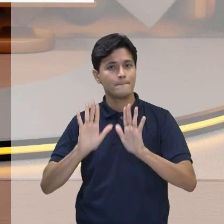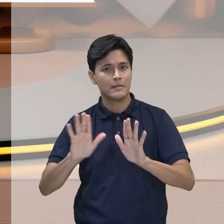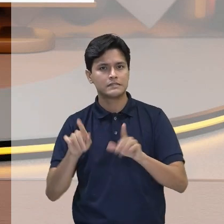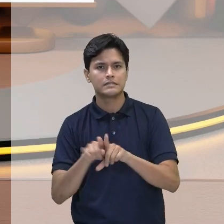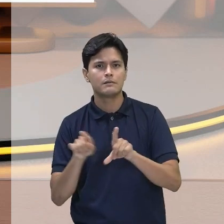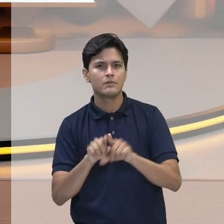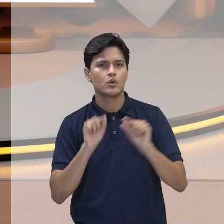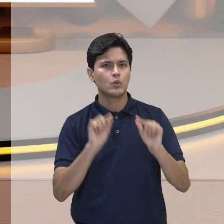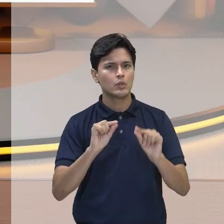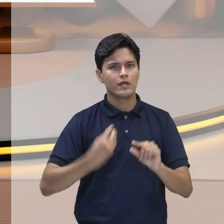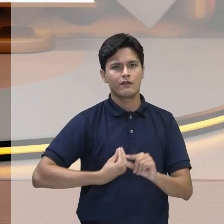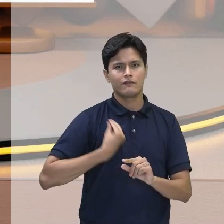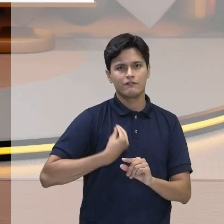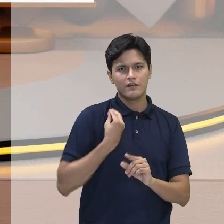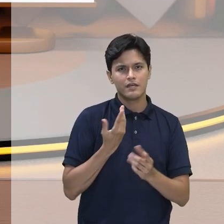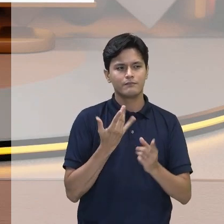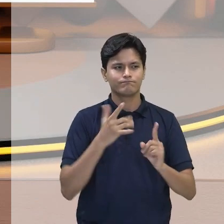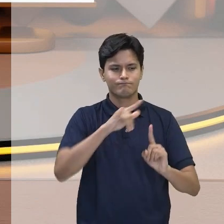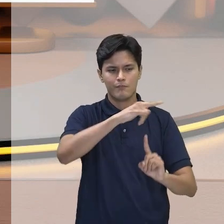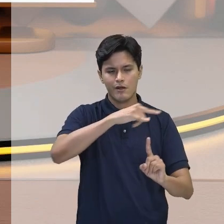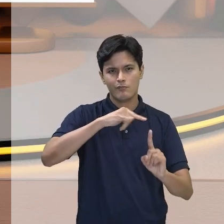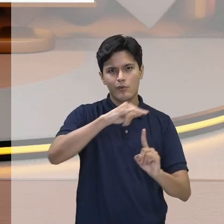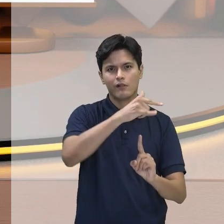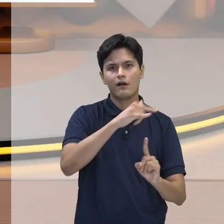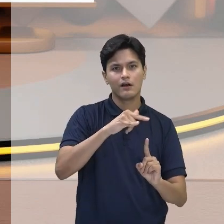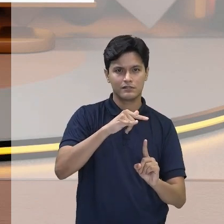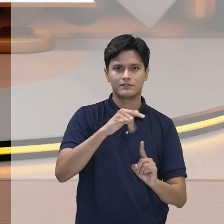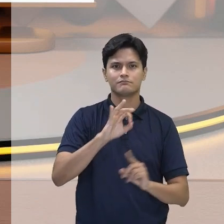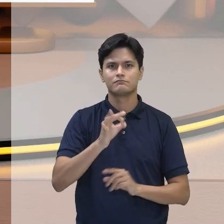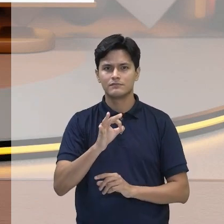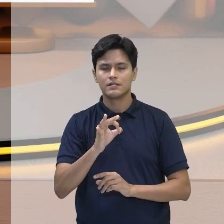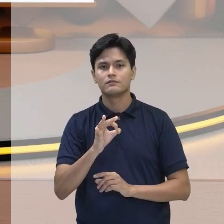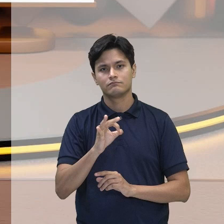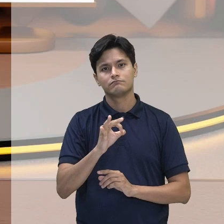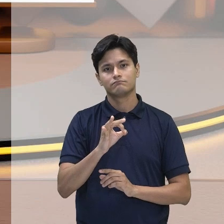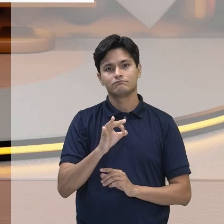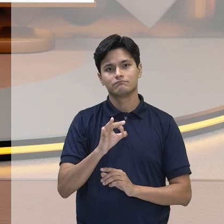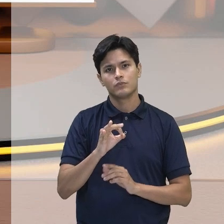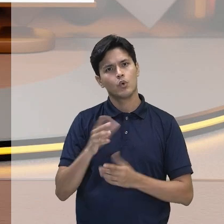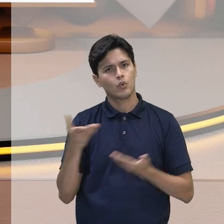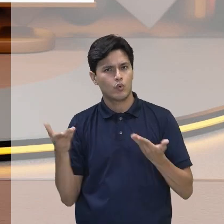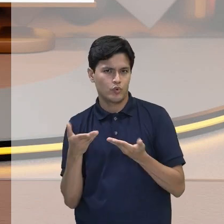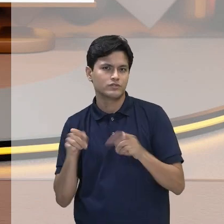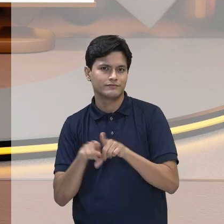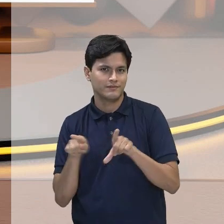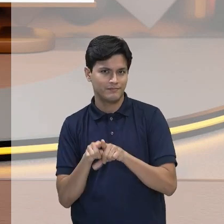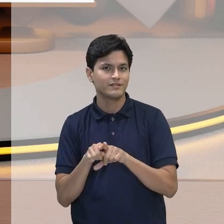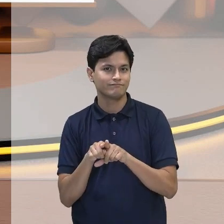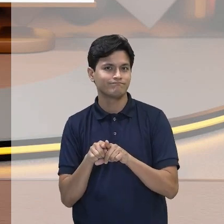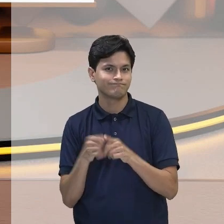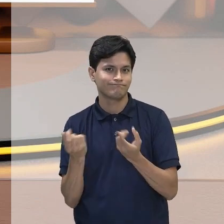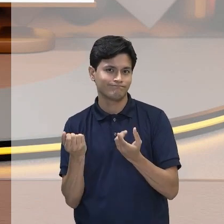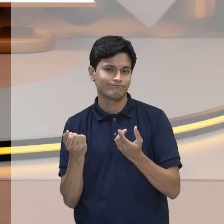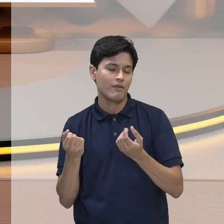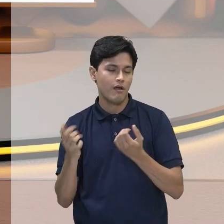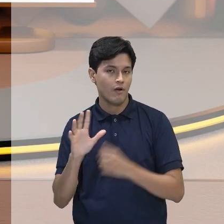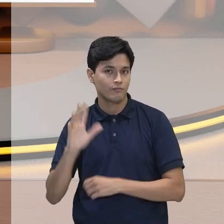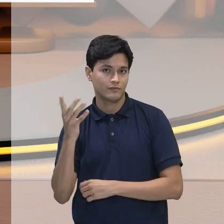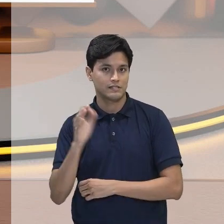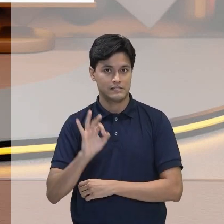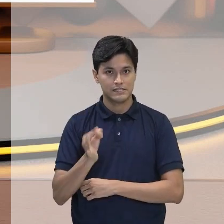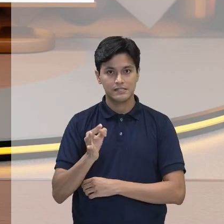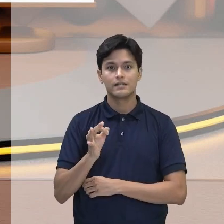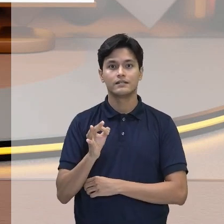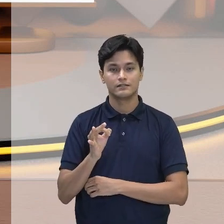vezes manipulada, vamos dizer assim, não é muito diferente do que acontece hoje também não. Tá? Então Nietzsche foi